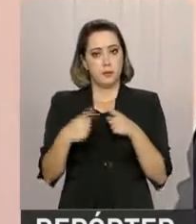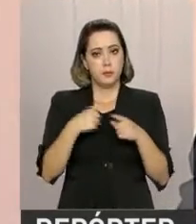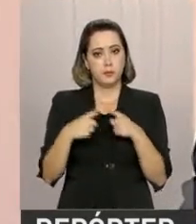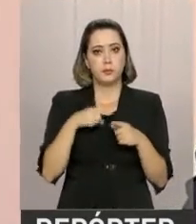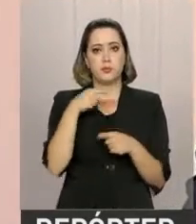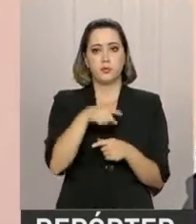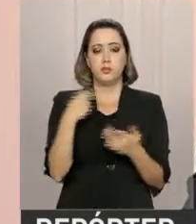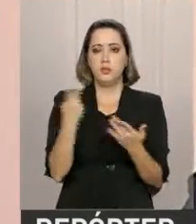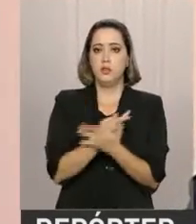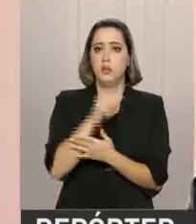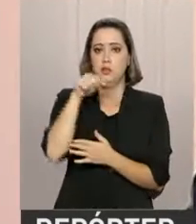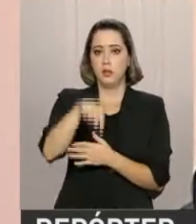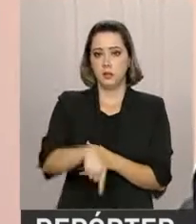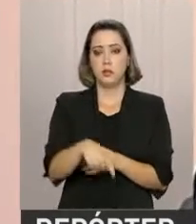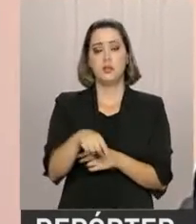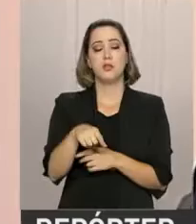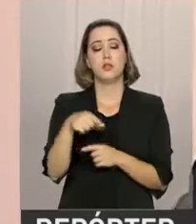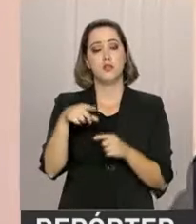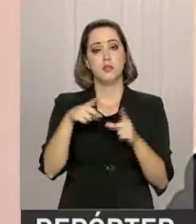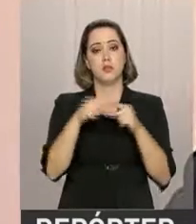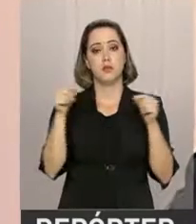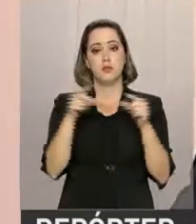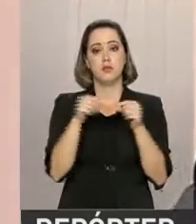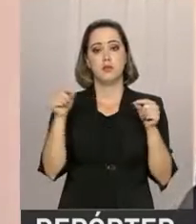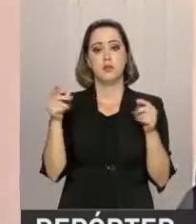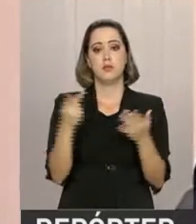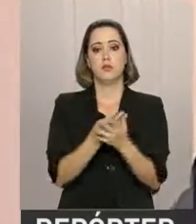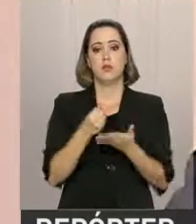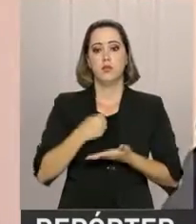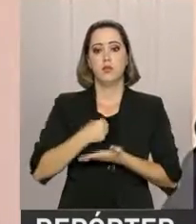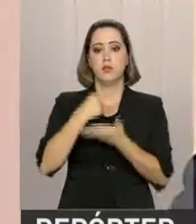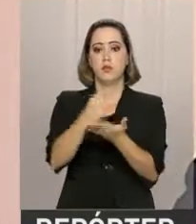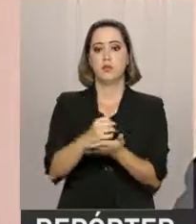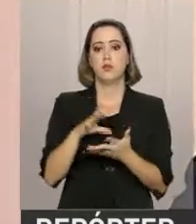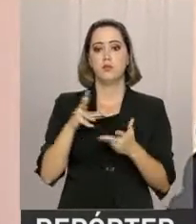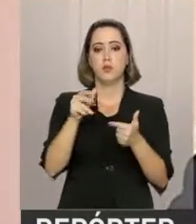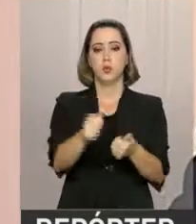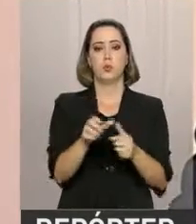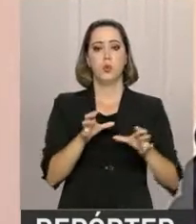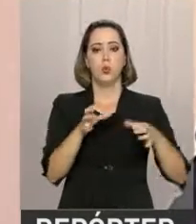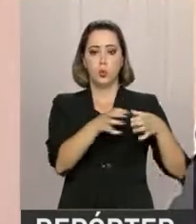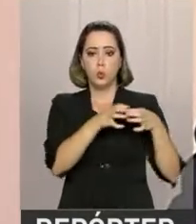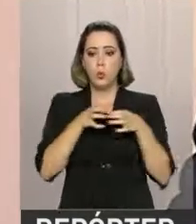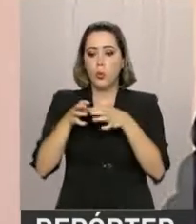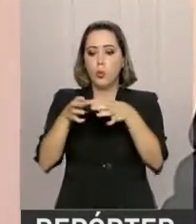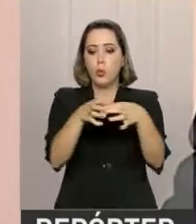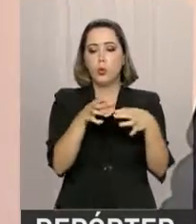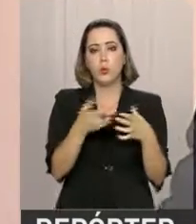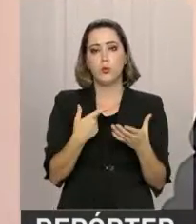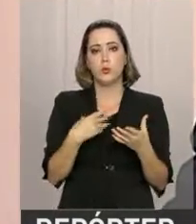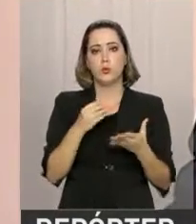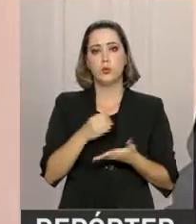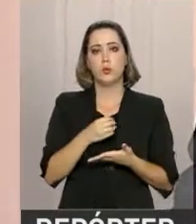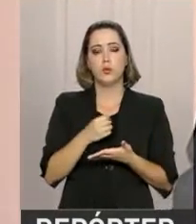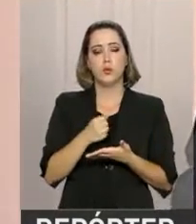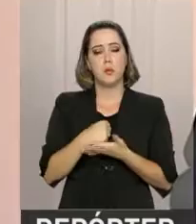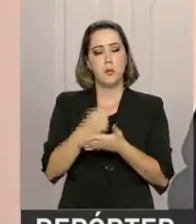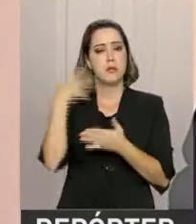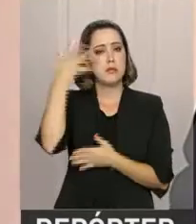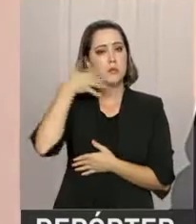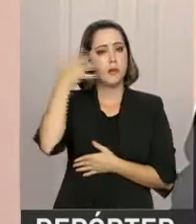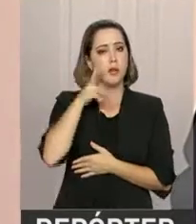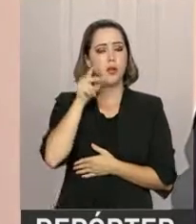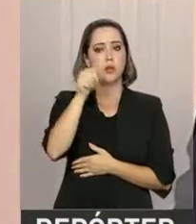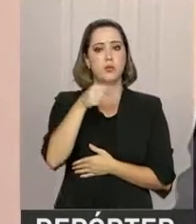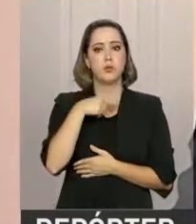centro universitário aqui de Brasília acabou colocando todo o seu núcleo de atendimento para esclarecer essas